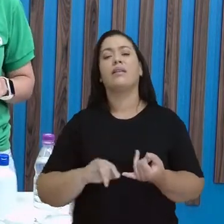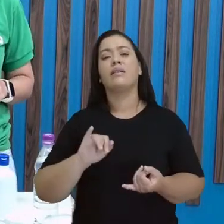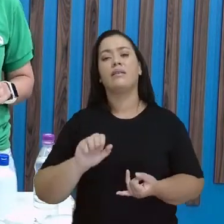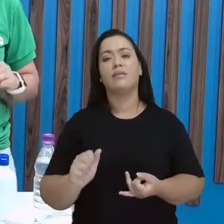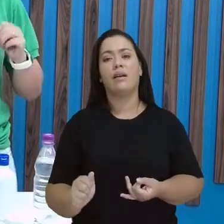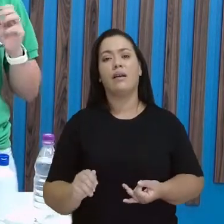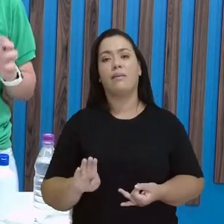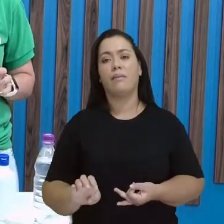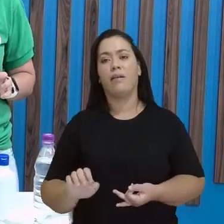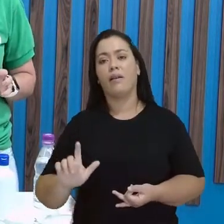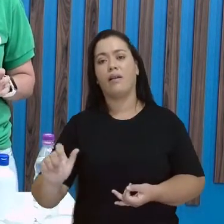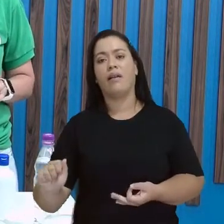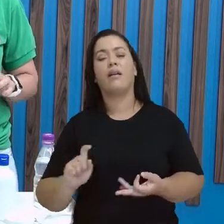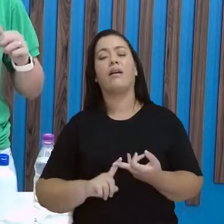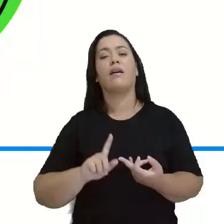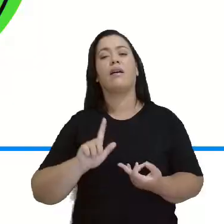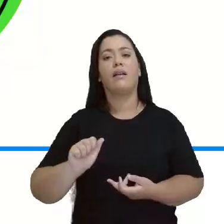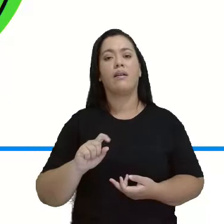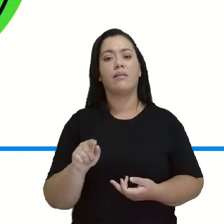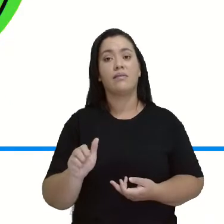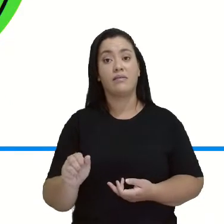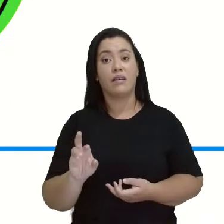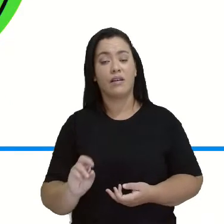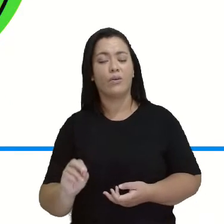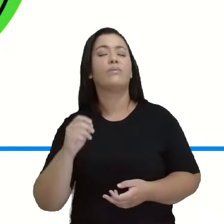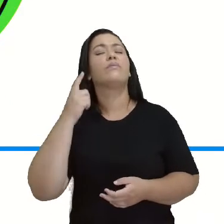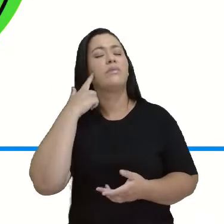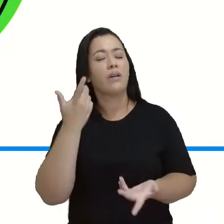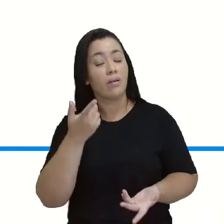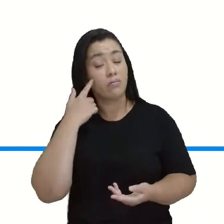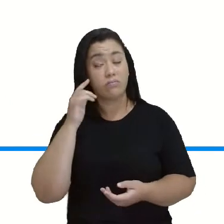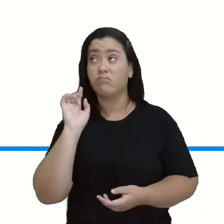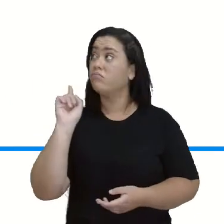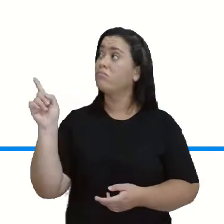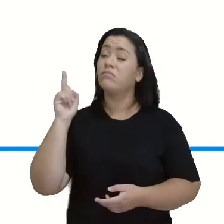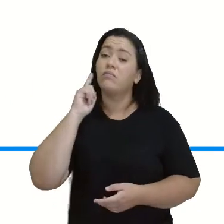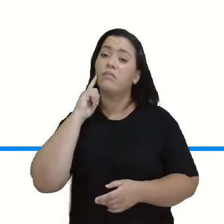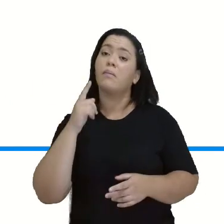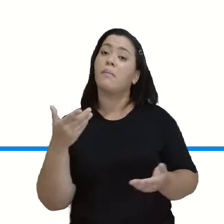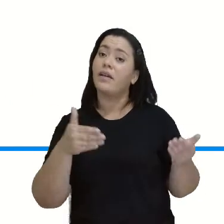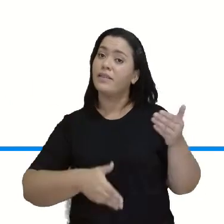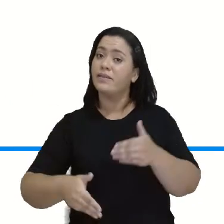Lázaro. Então, de olho aí na telinha e vamos participar.